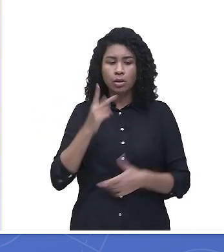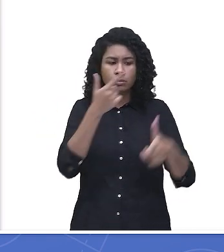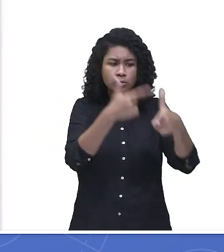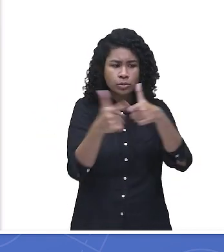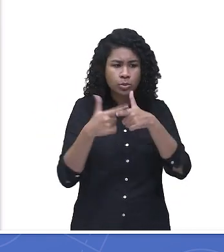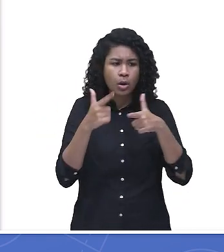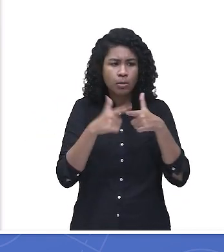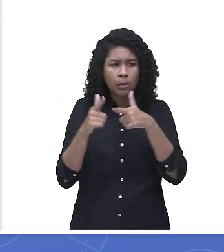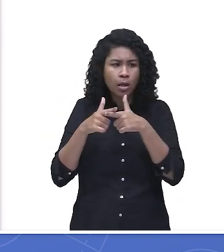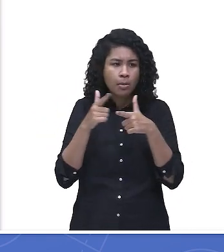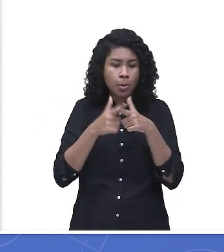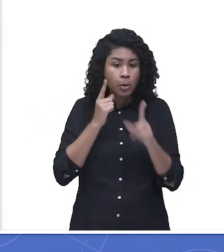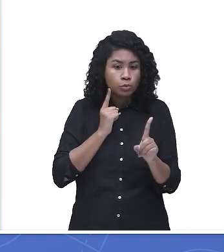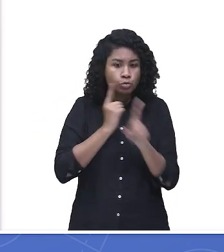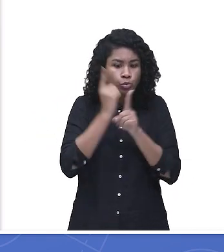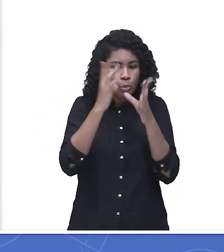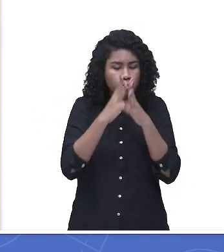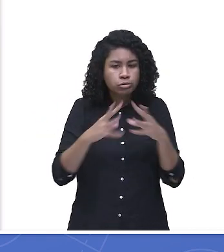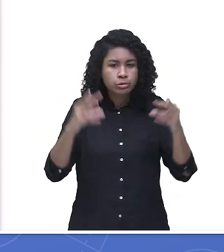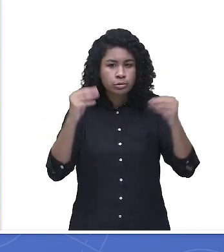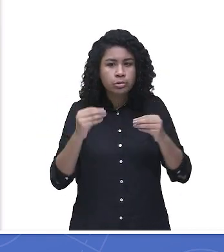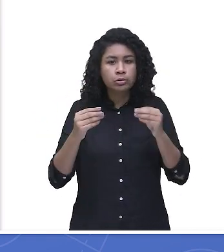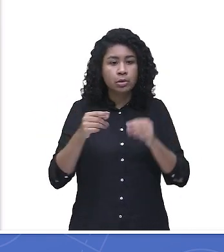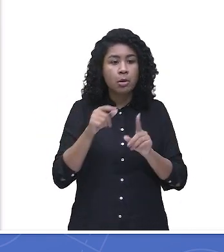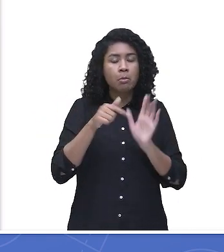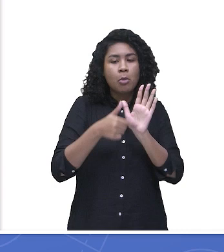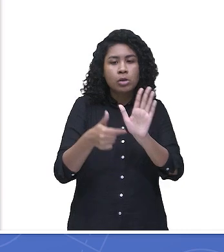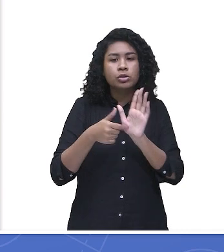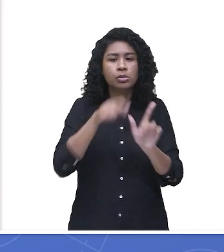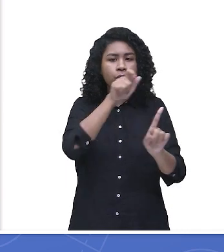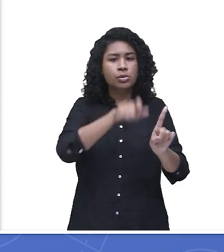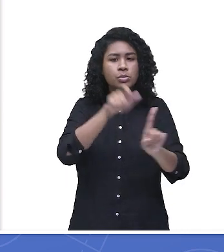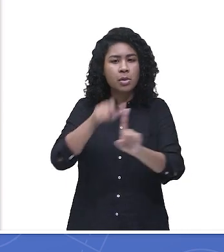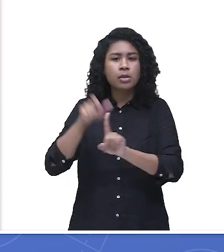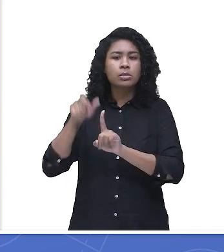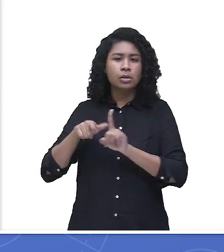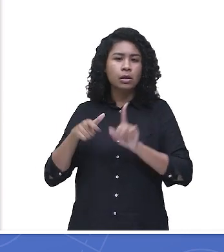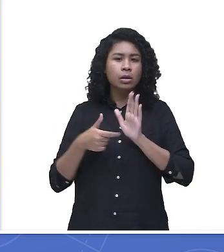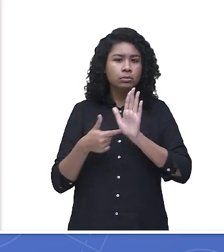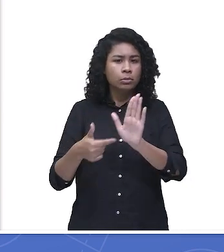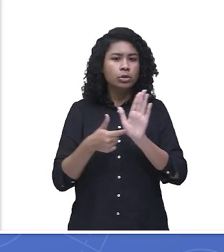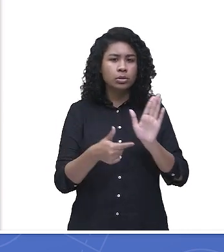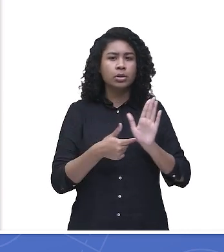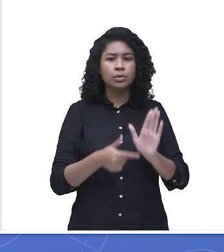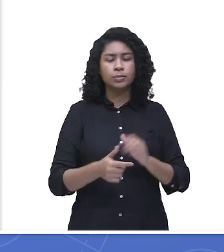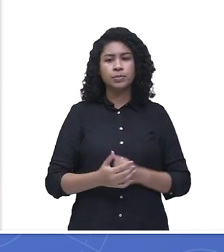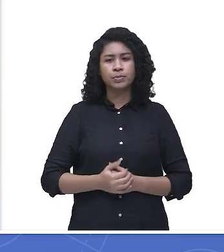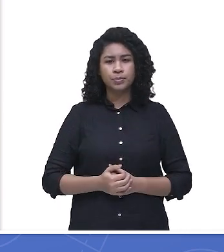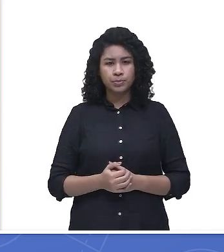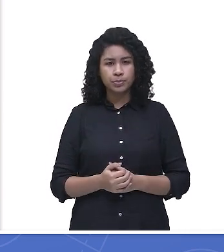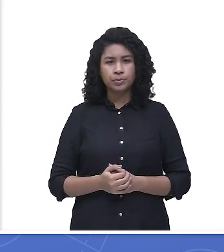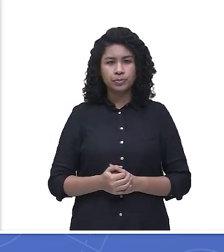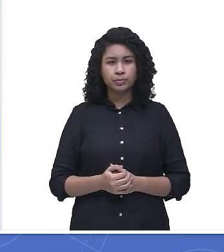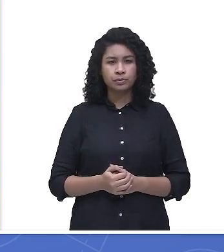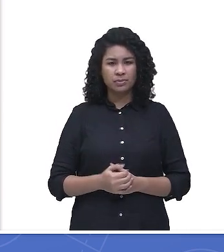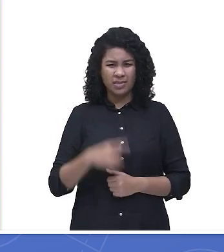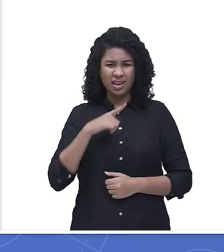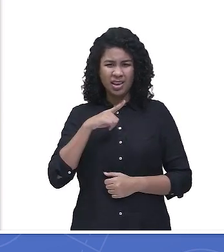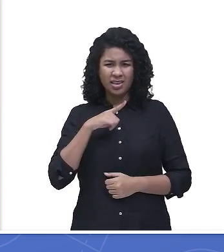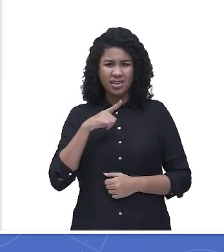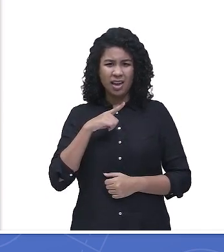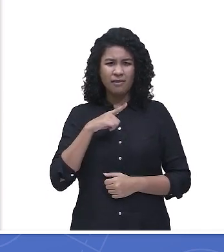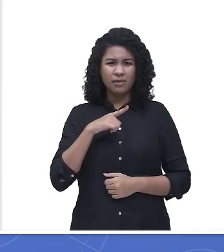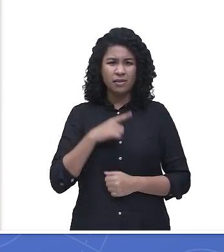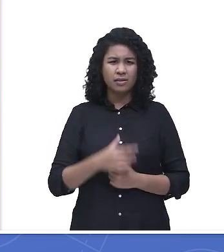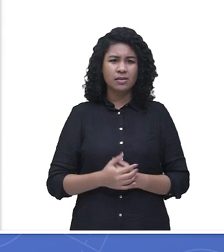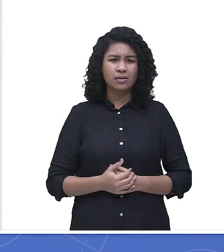os personagens psicologicamente e revelando-os aos poucos, né? Revelando-os pouco a pouco. Tivemos um enigma nesta crônica?